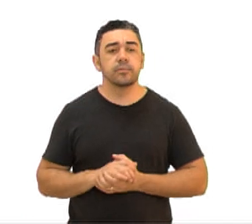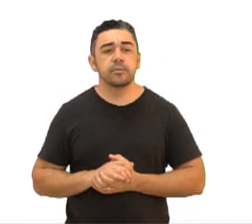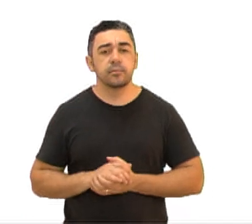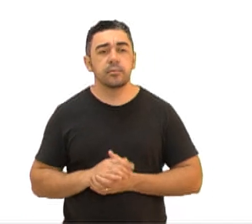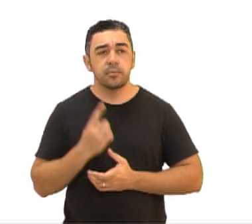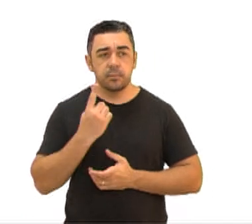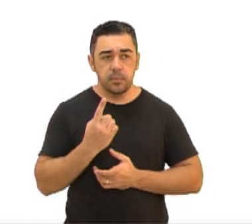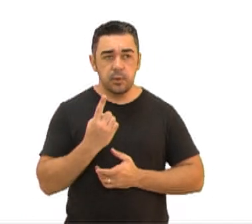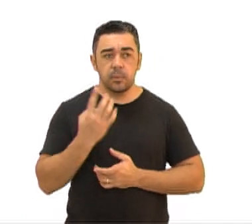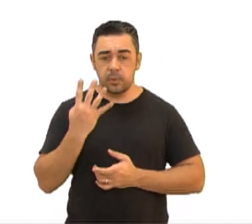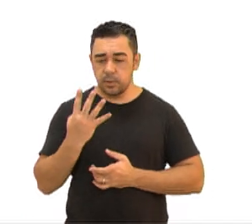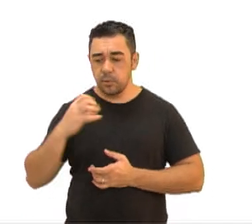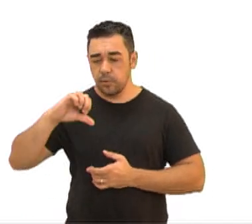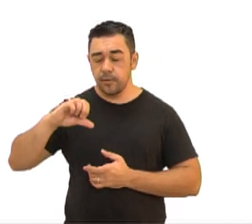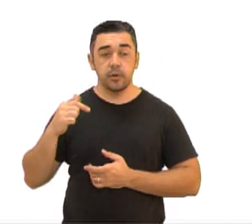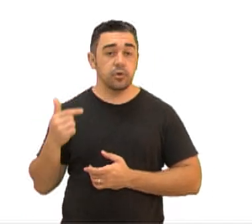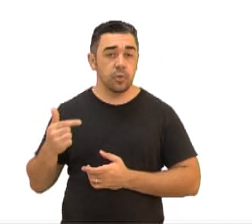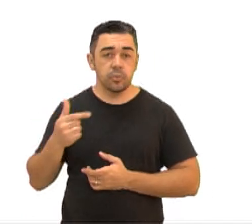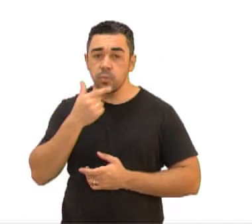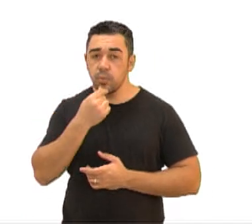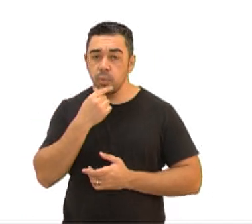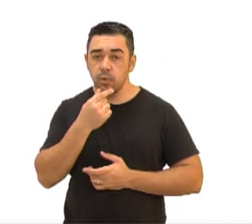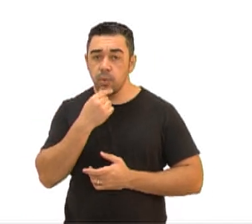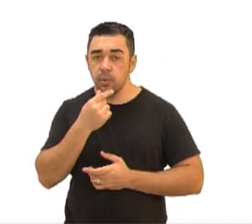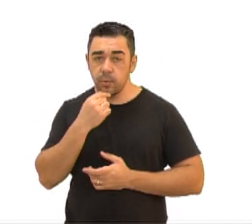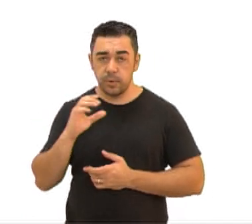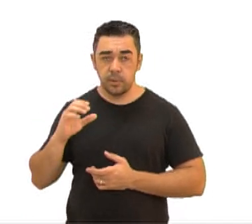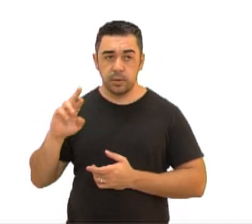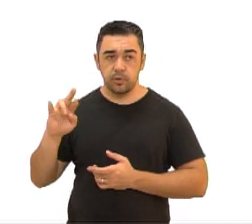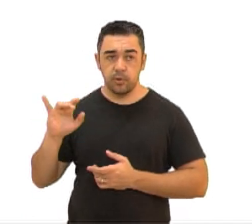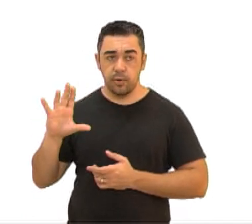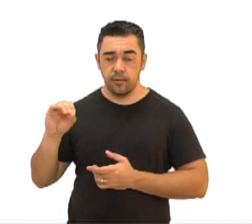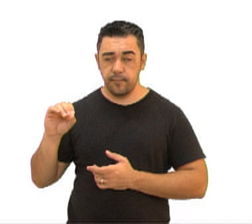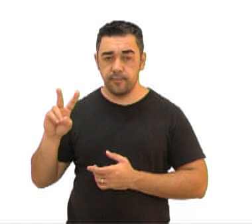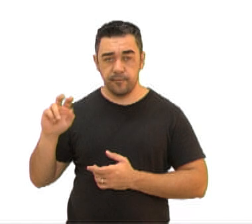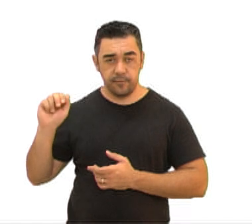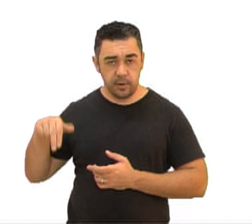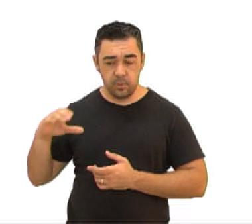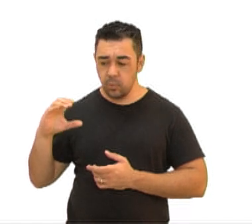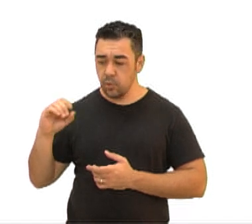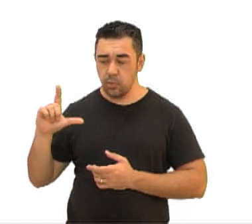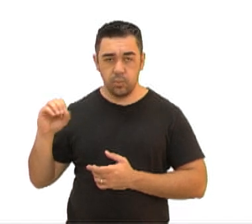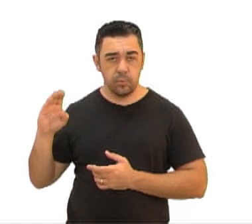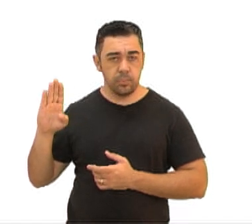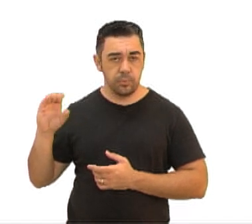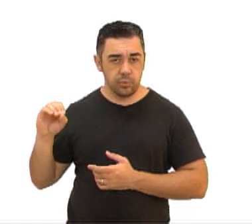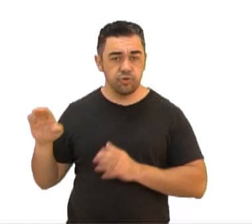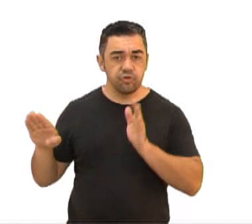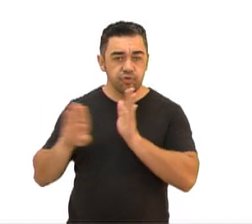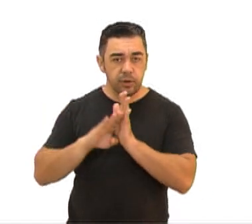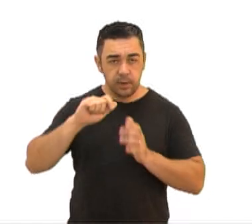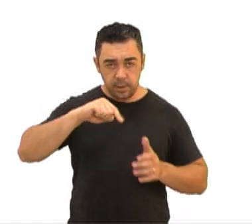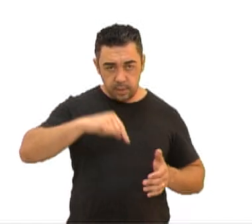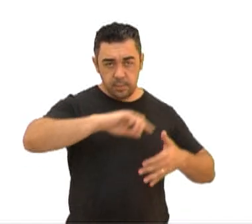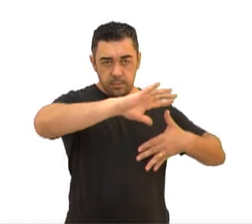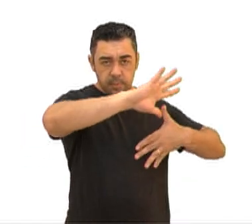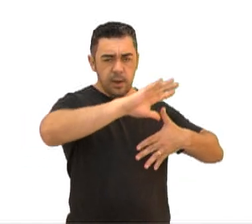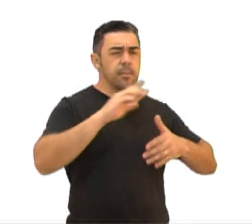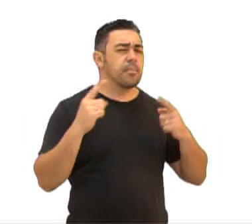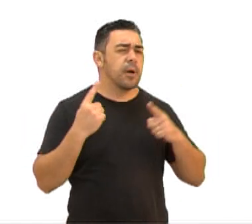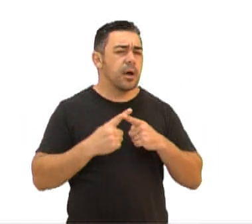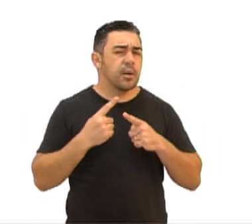Em 1492, Cristóvão Colombo chega à América. Qual o real destino do Cristóvão Colombo?